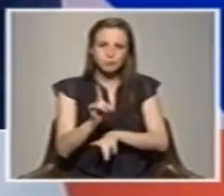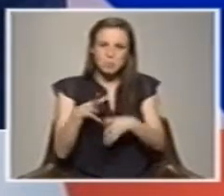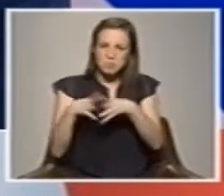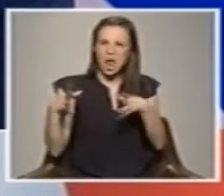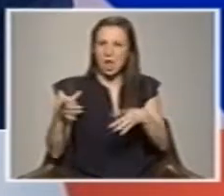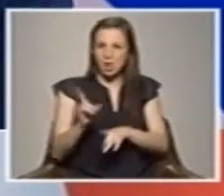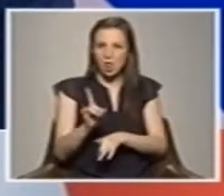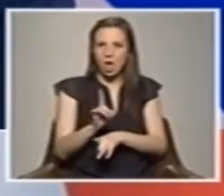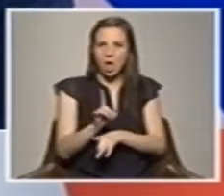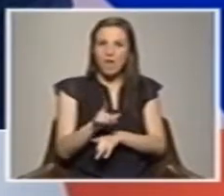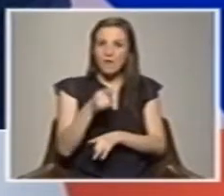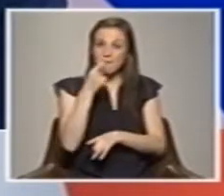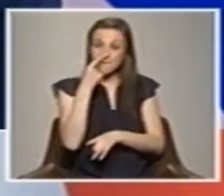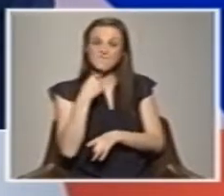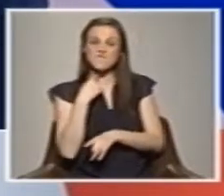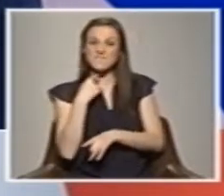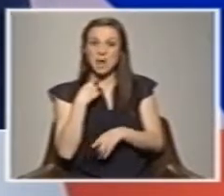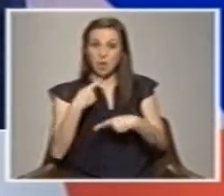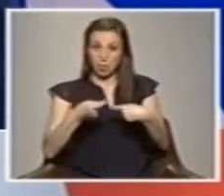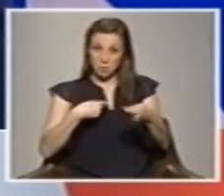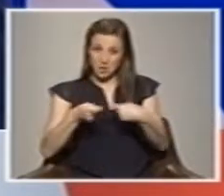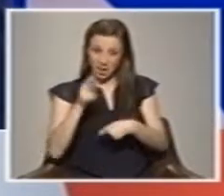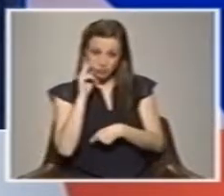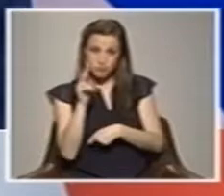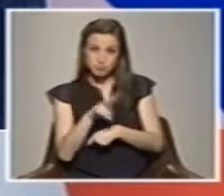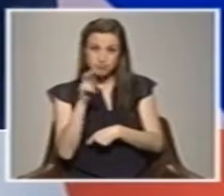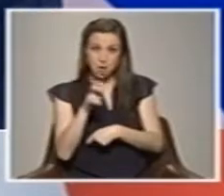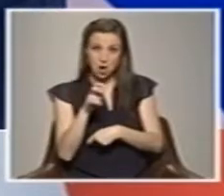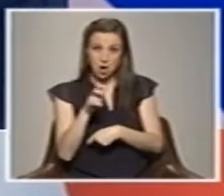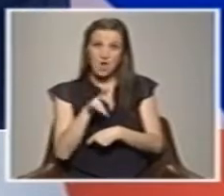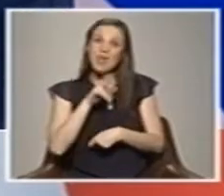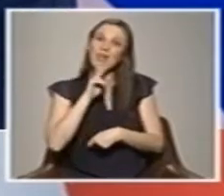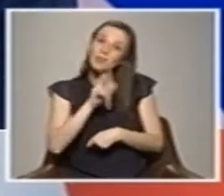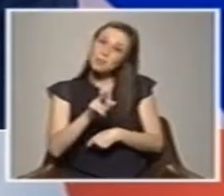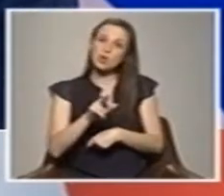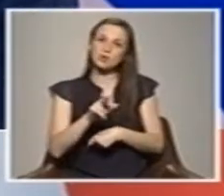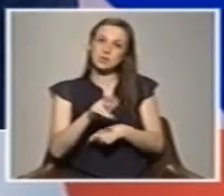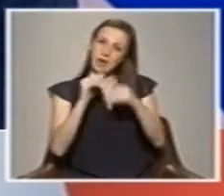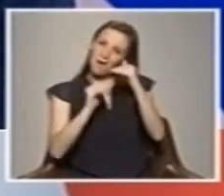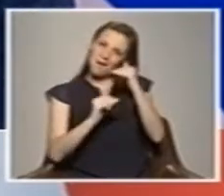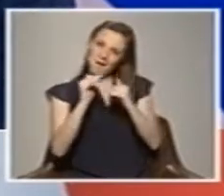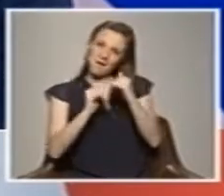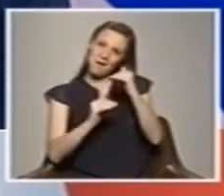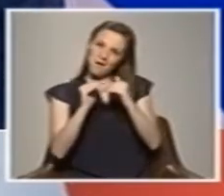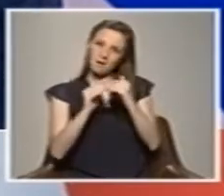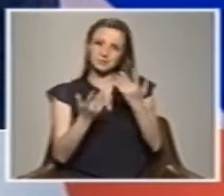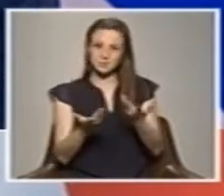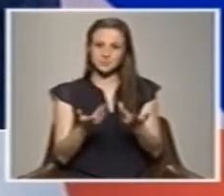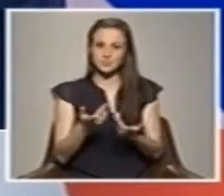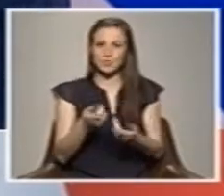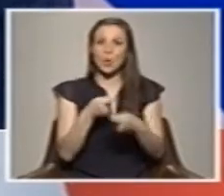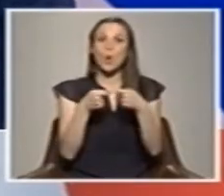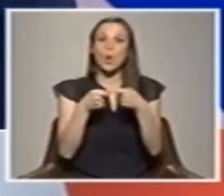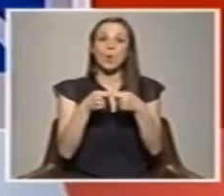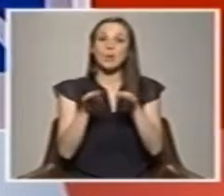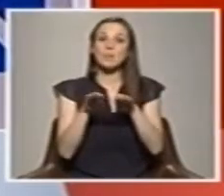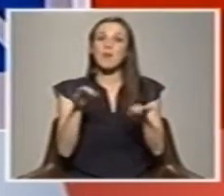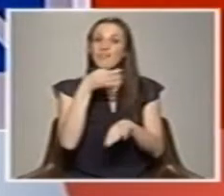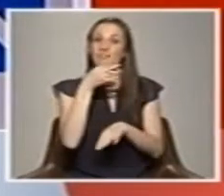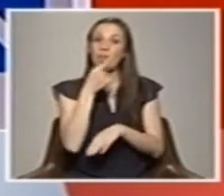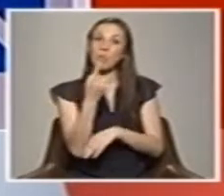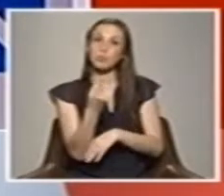olhar para algumas falhas de mercado, que, aliás, e encontrar soluções que equilibrem isto. Exatamente. Um pouco, o nosso colega de mesa falava de uma, que é